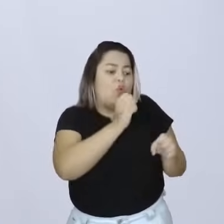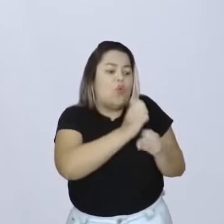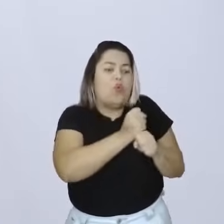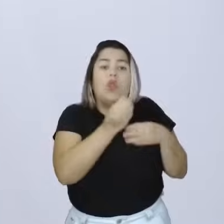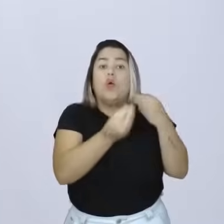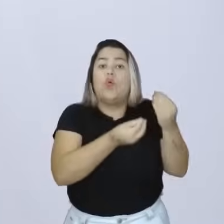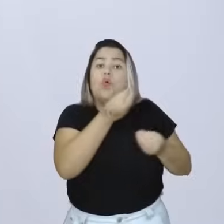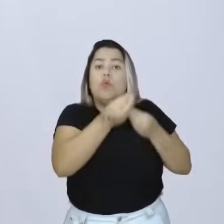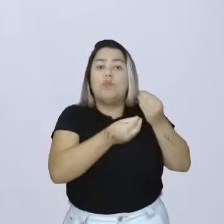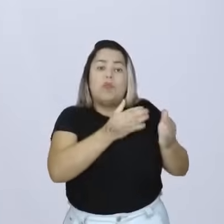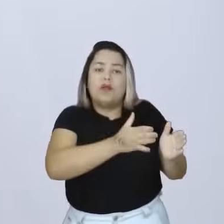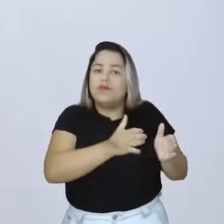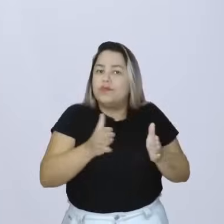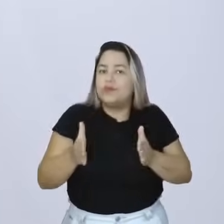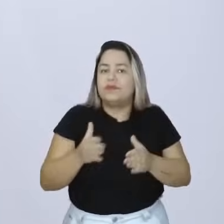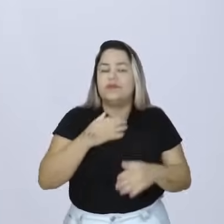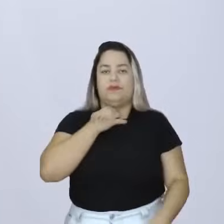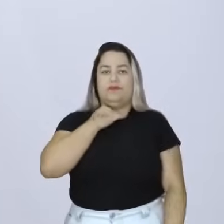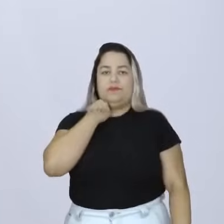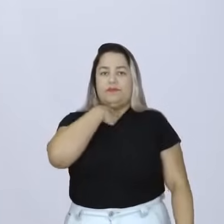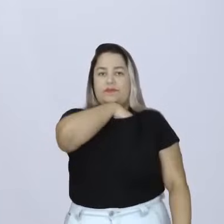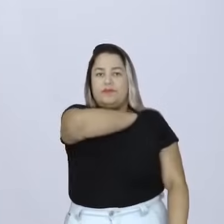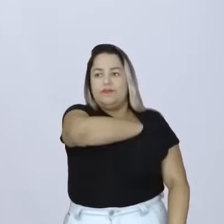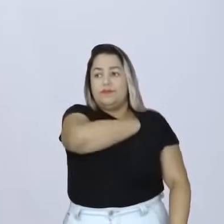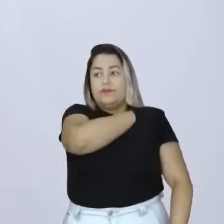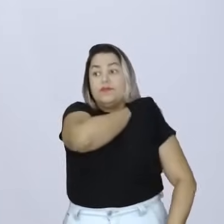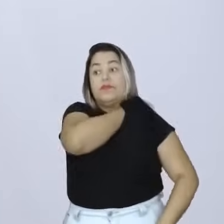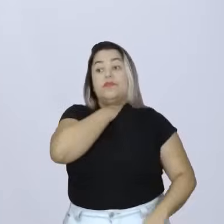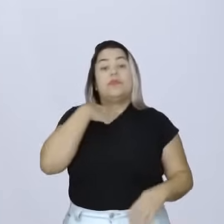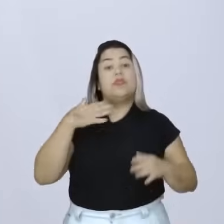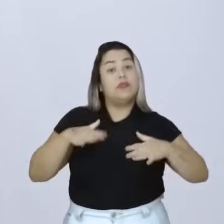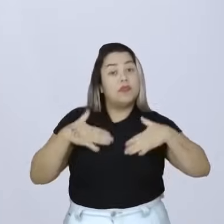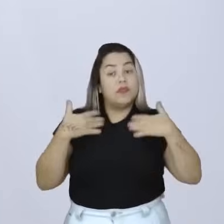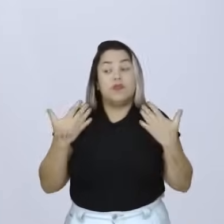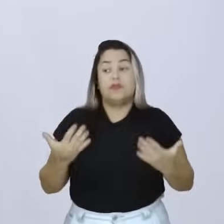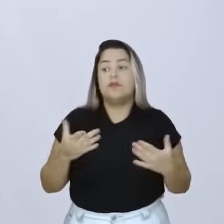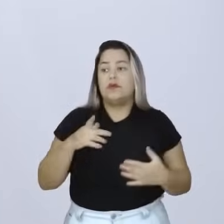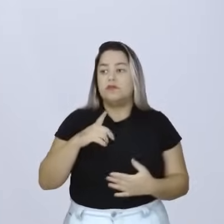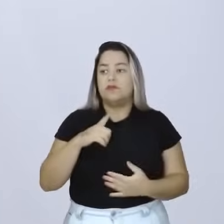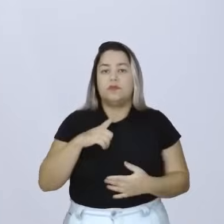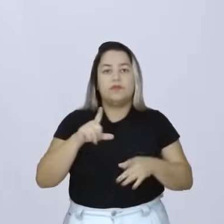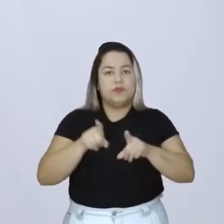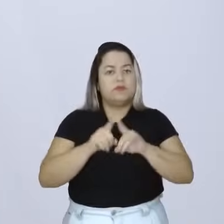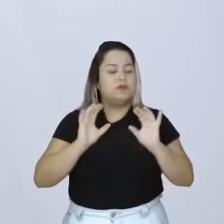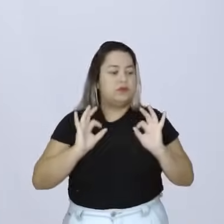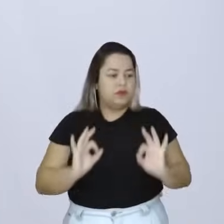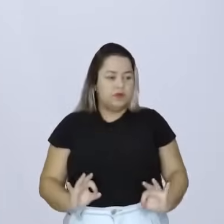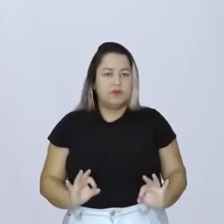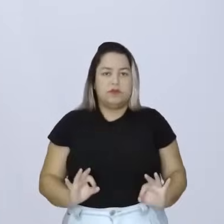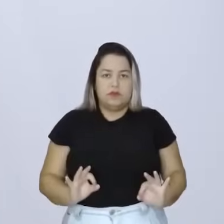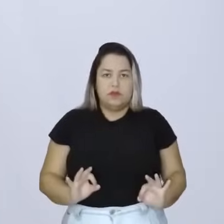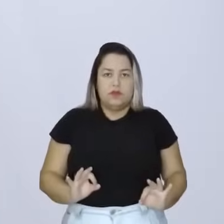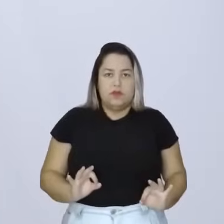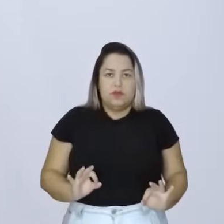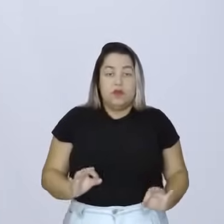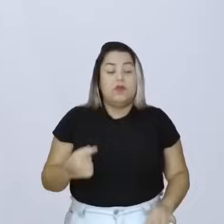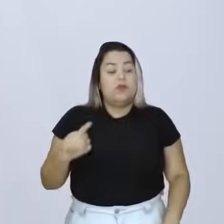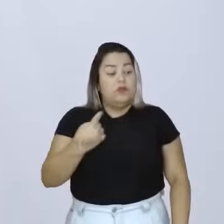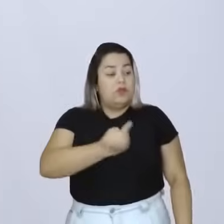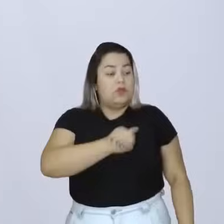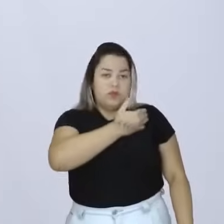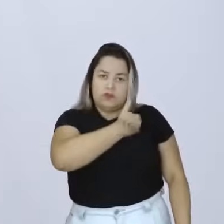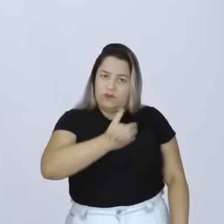ser esse processo. Então foi isso, eu acho que isso, eu tenho certeza absoluta que nós, o